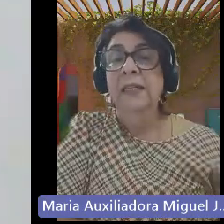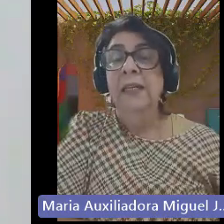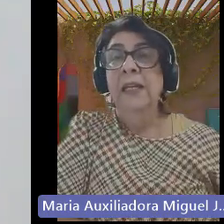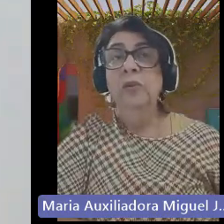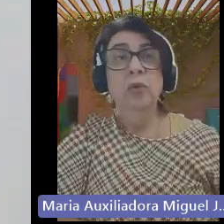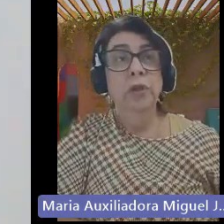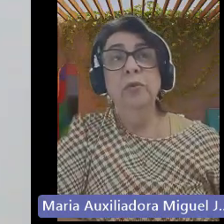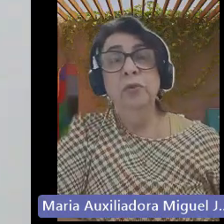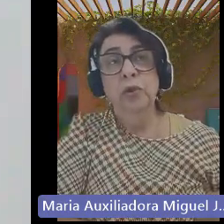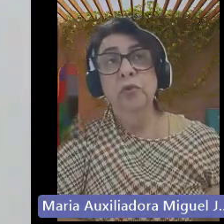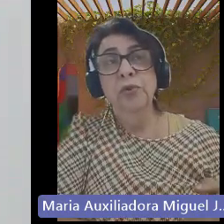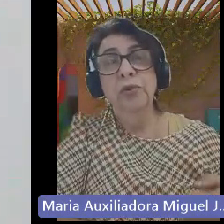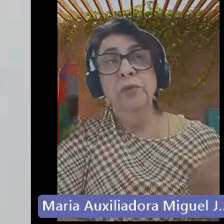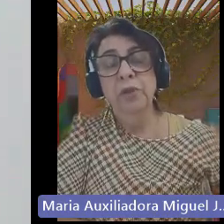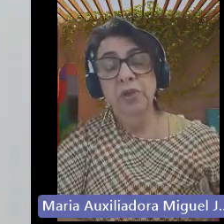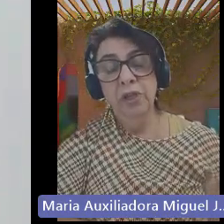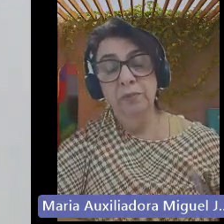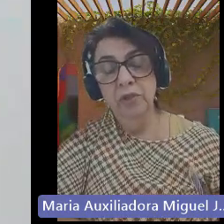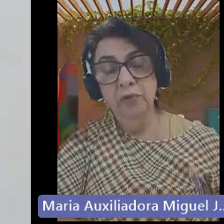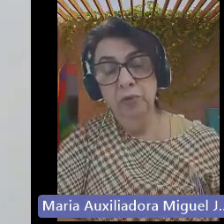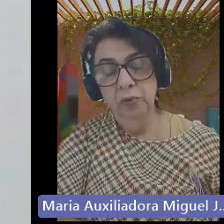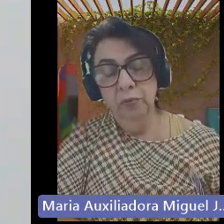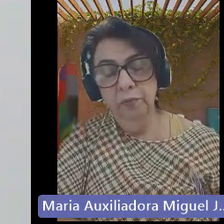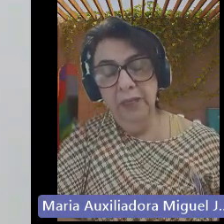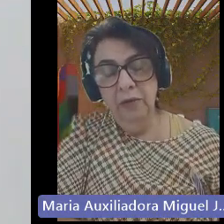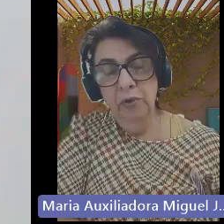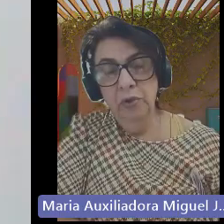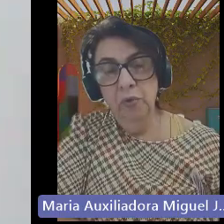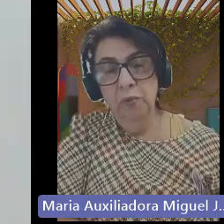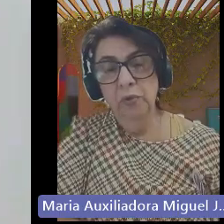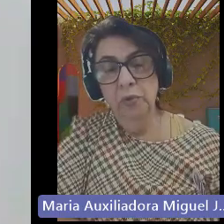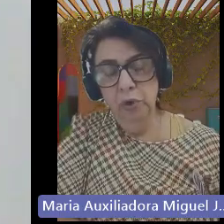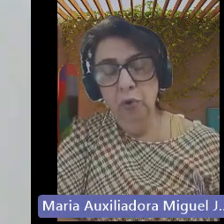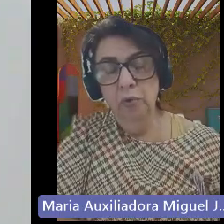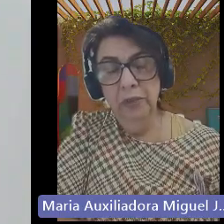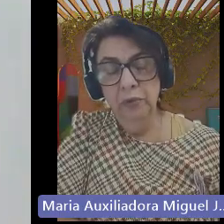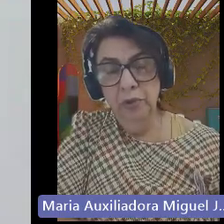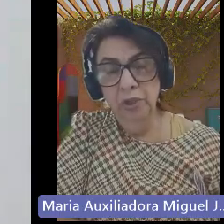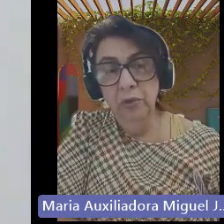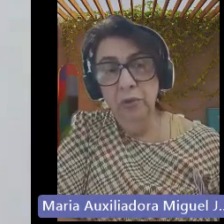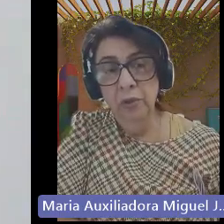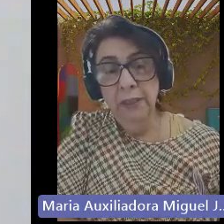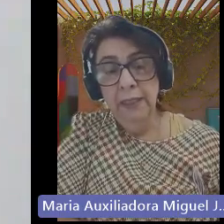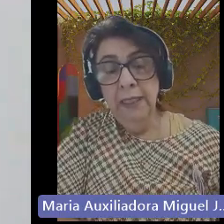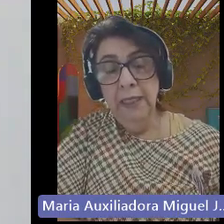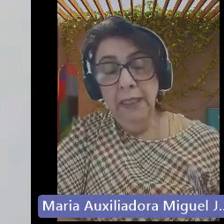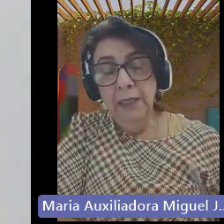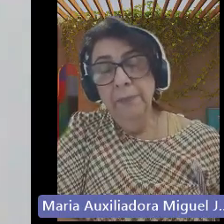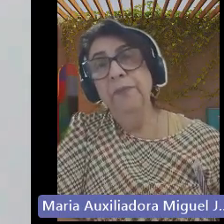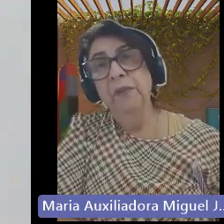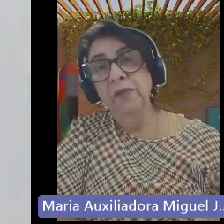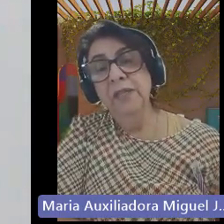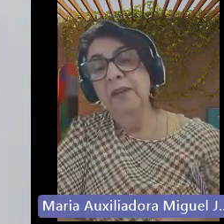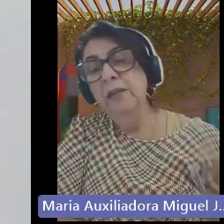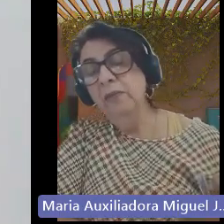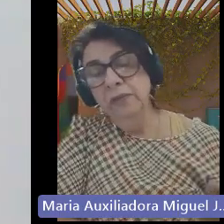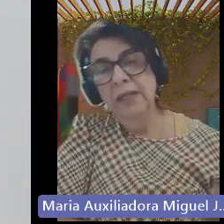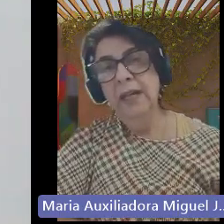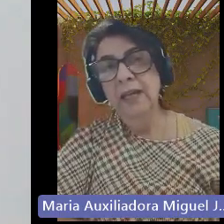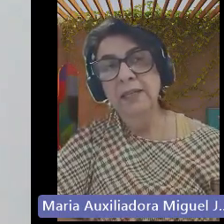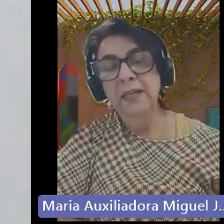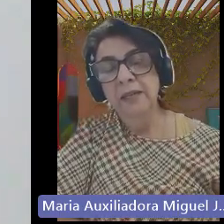detalhe. Todo curso tem um projeto político-pedagógico como documento norteador e você